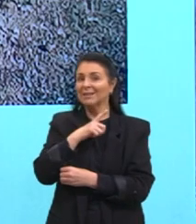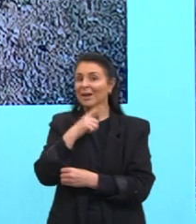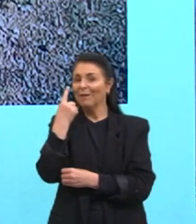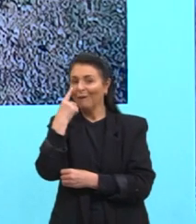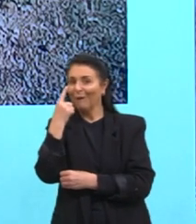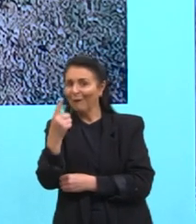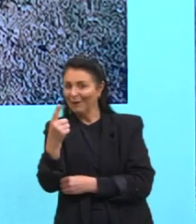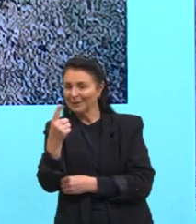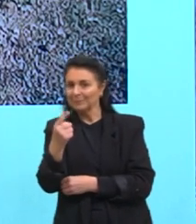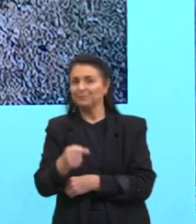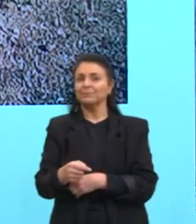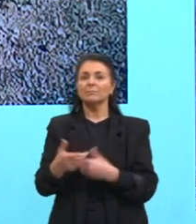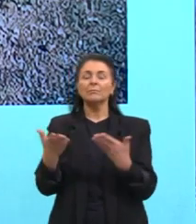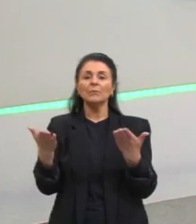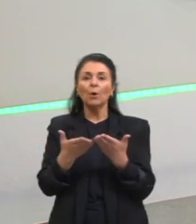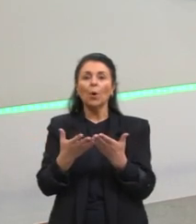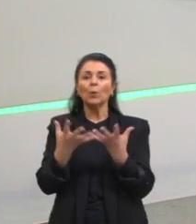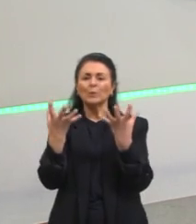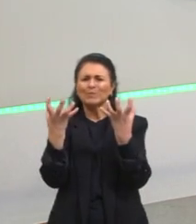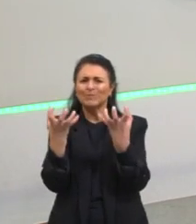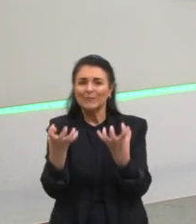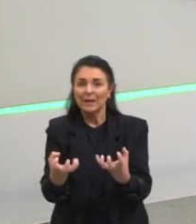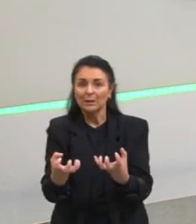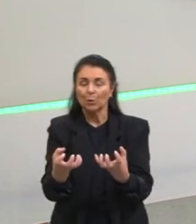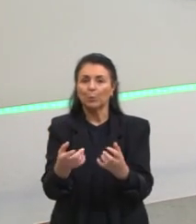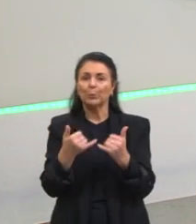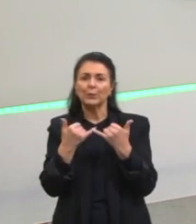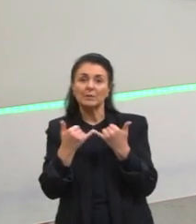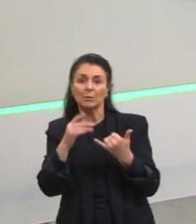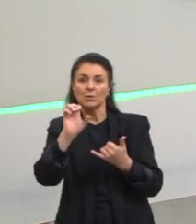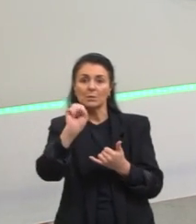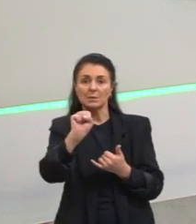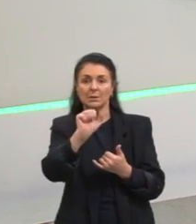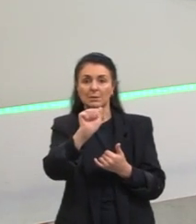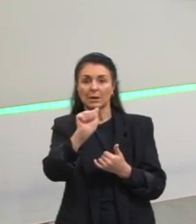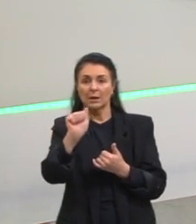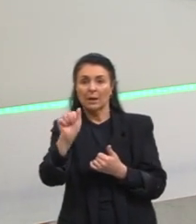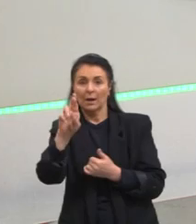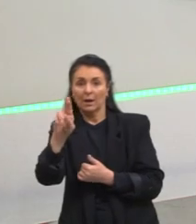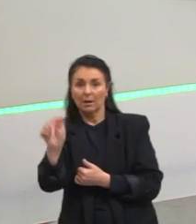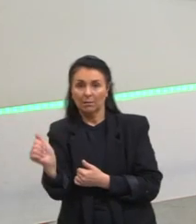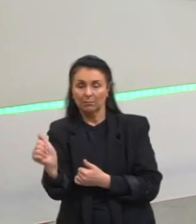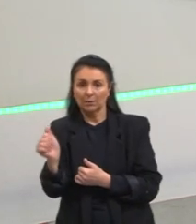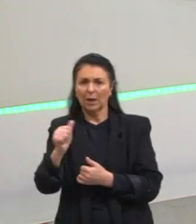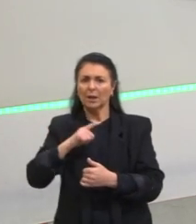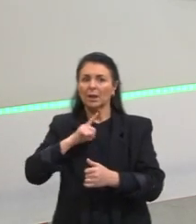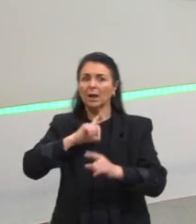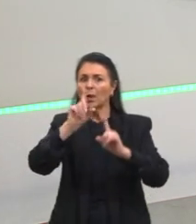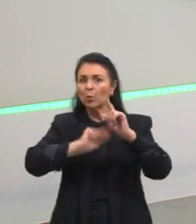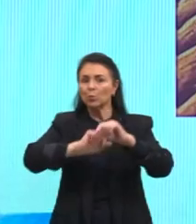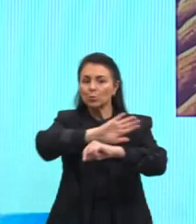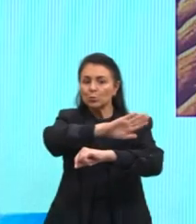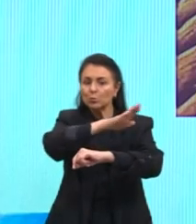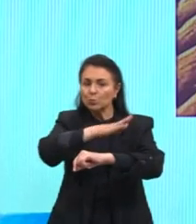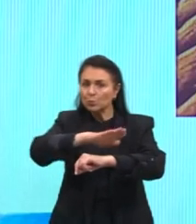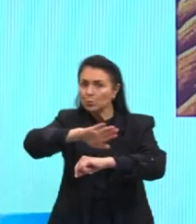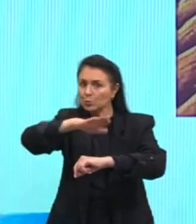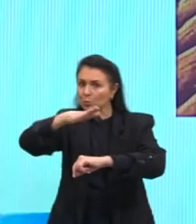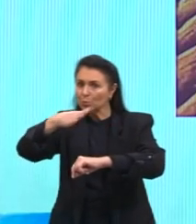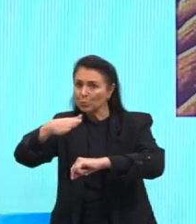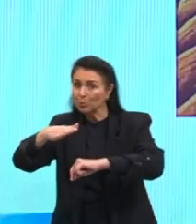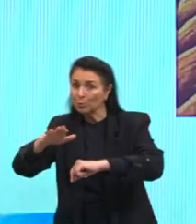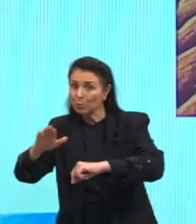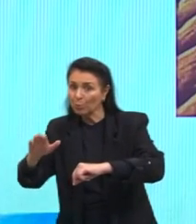essa formação desértica o clássico deserto né do Saara né com algumas alguns morros completamente já